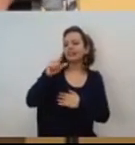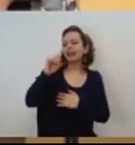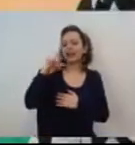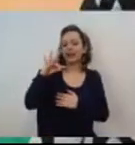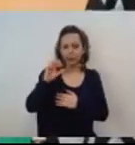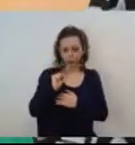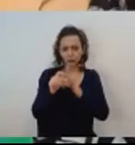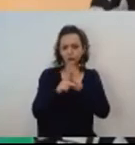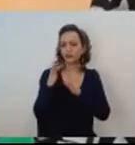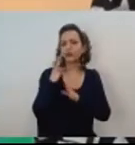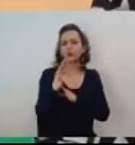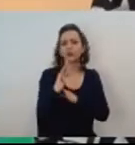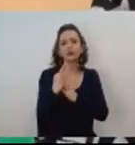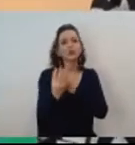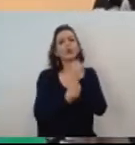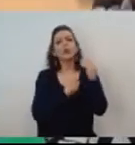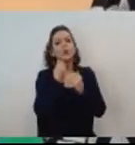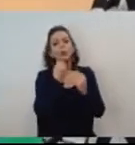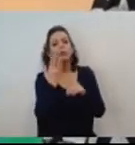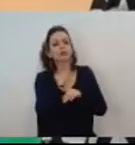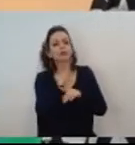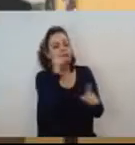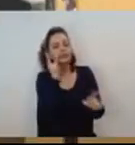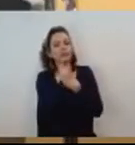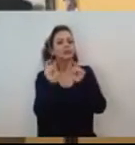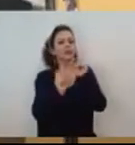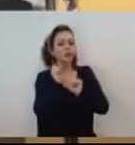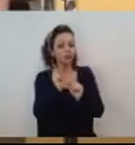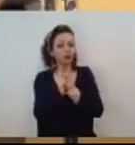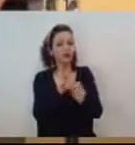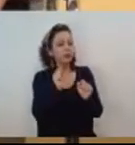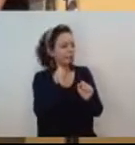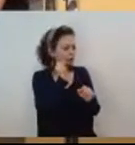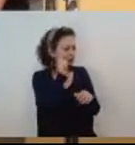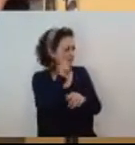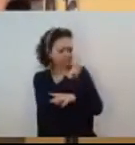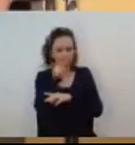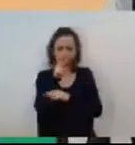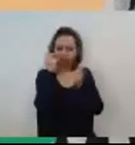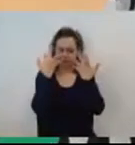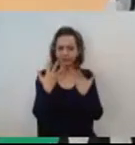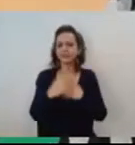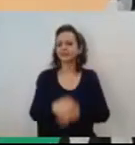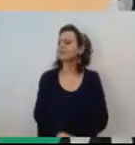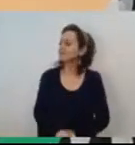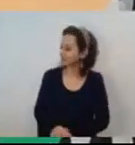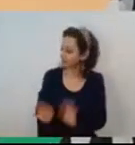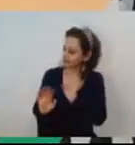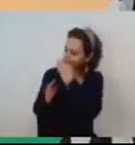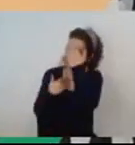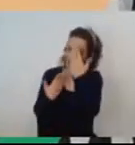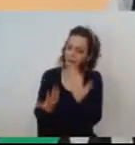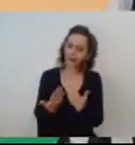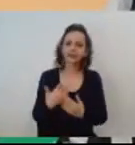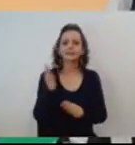real por favor e olha para aquela câmera ali garoto ou aquela do Meio onde você quiser bom Kiko brigado boa tarde boa tarde